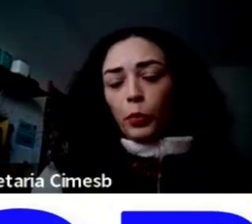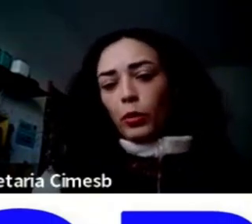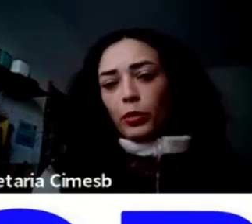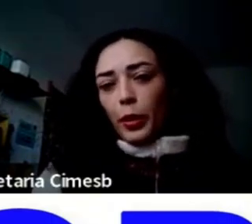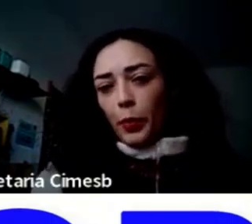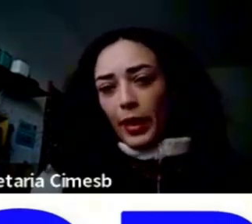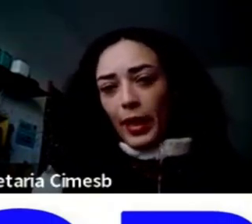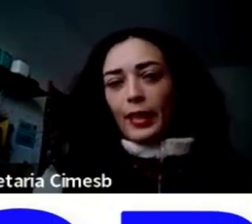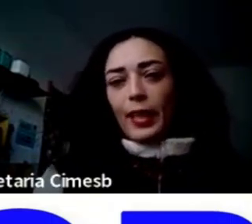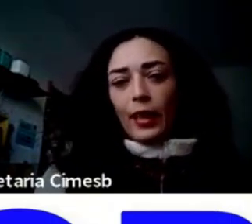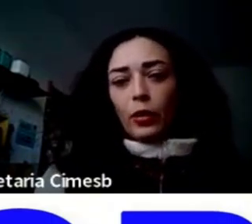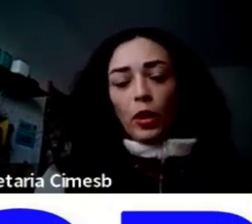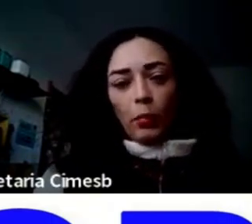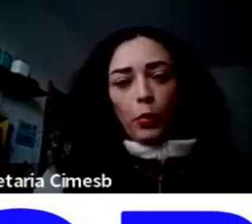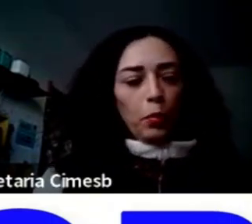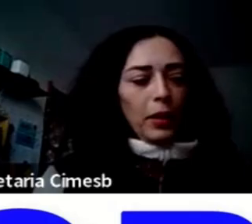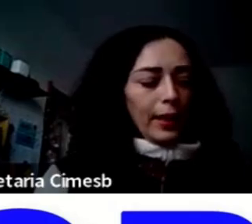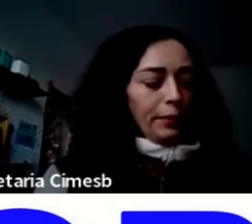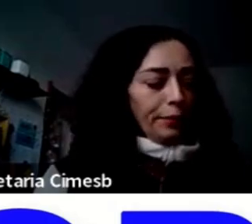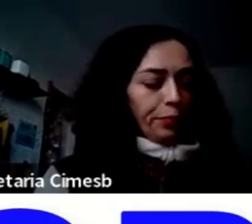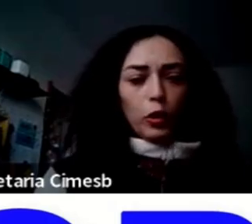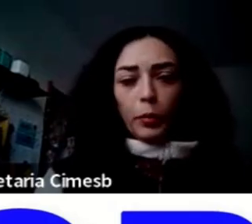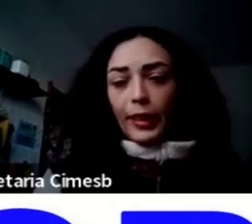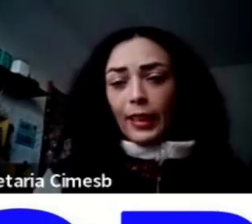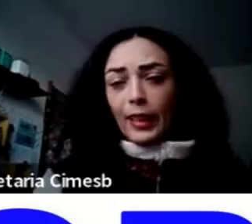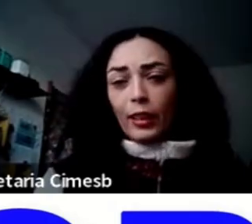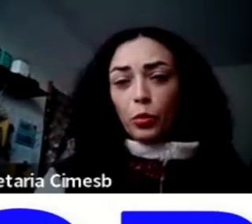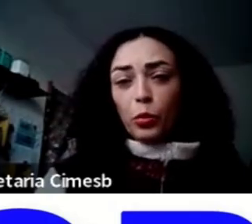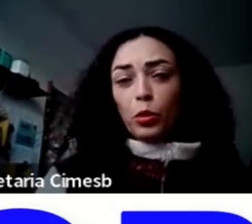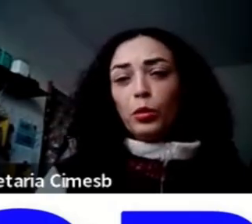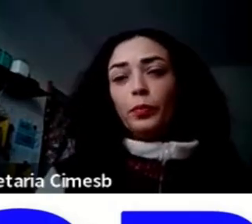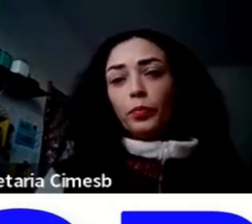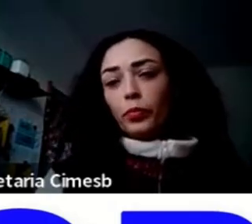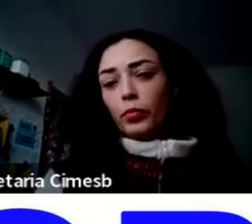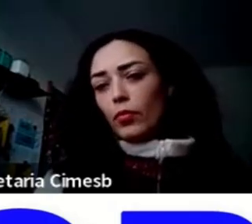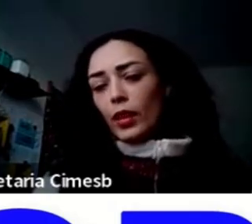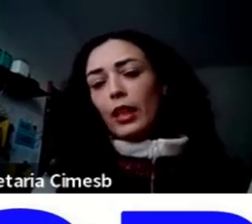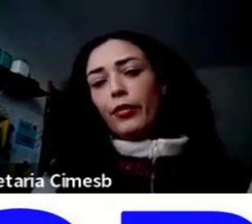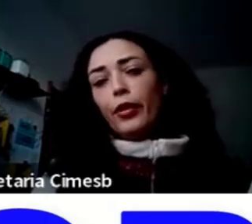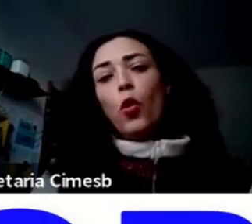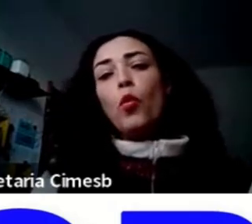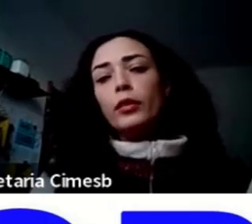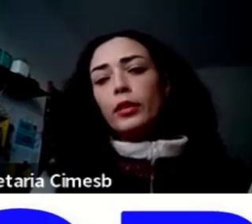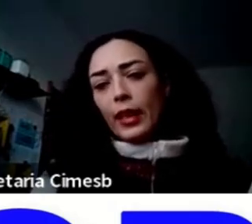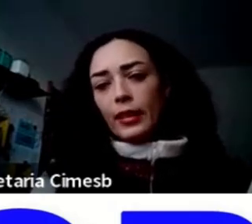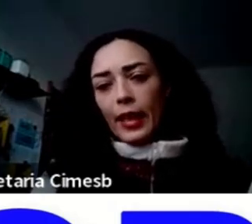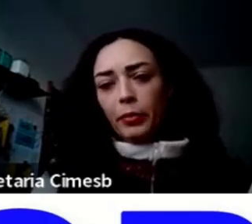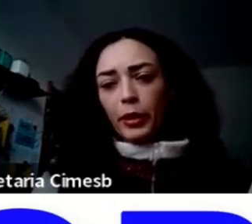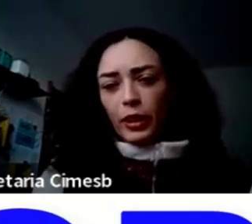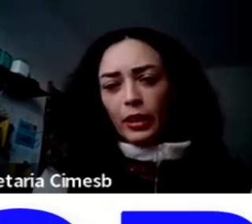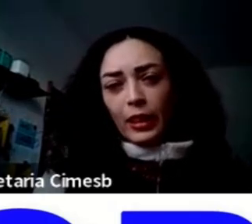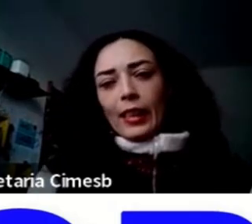de um último aluno que eu peguei na escola pública. O nome dele era Júlio. Ele ficou 1 ano